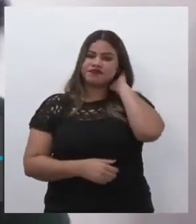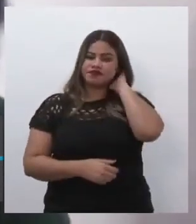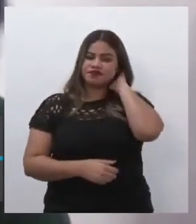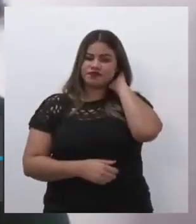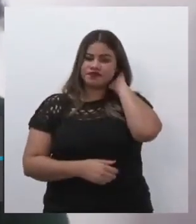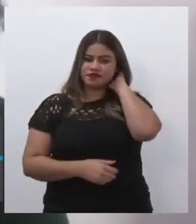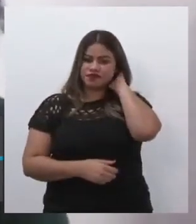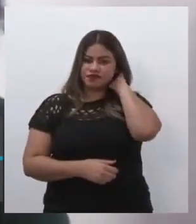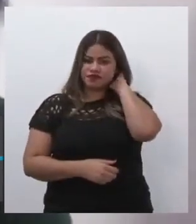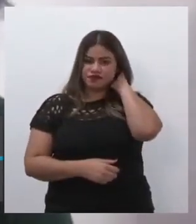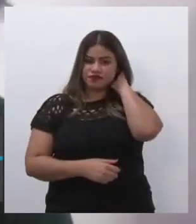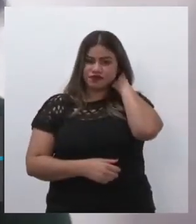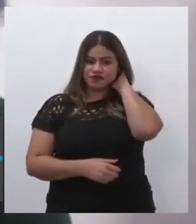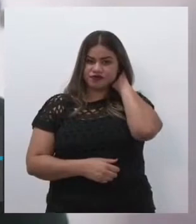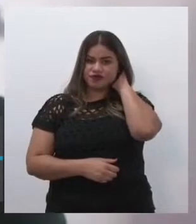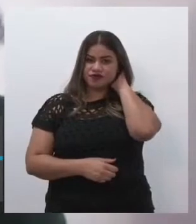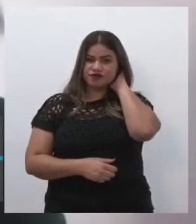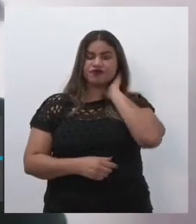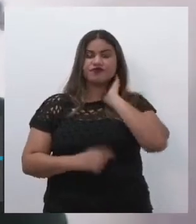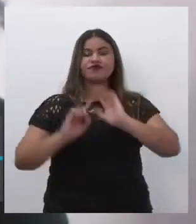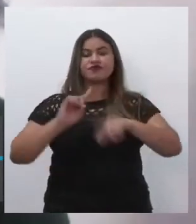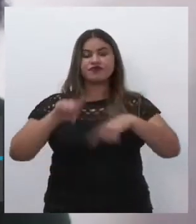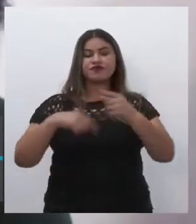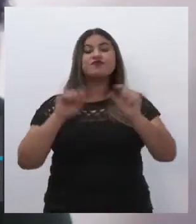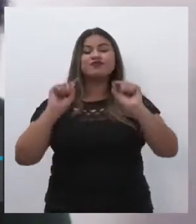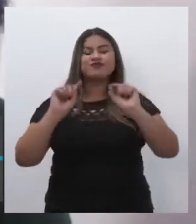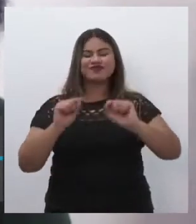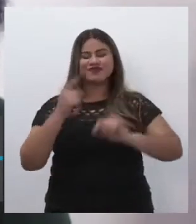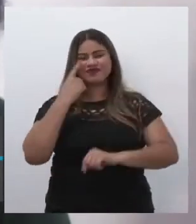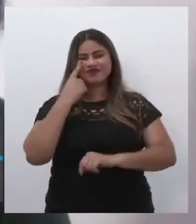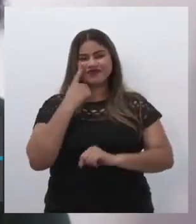seguida, o que a gente vai fazer agora?